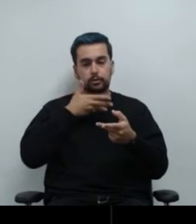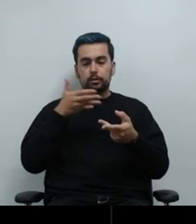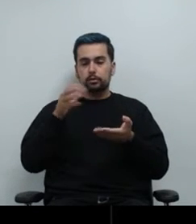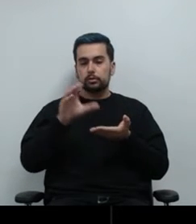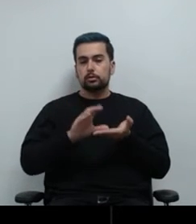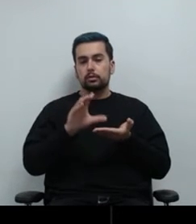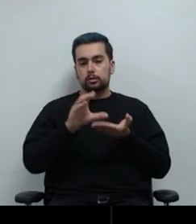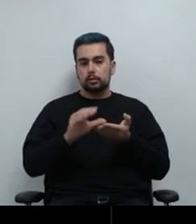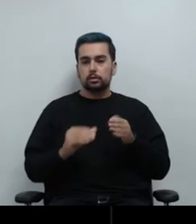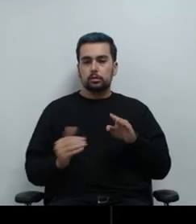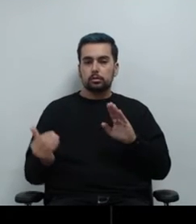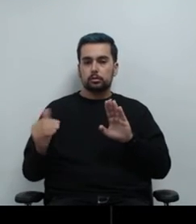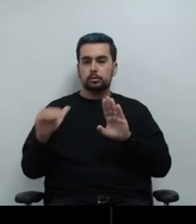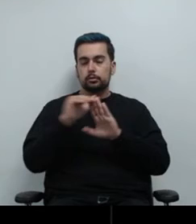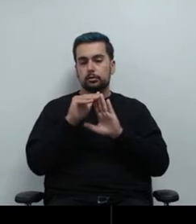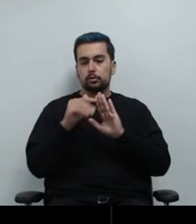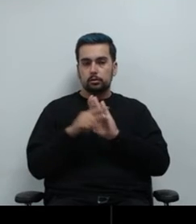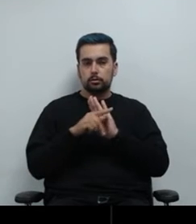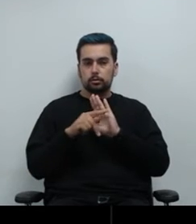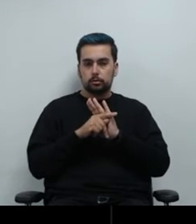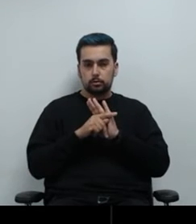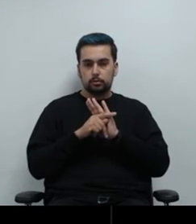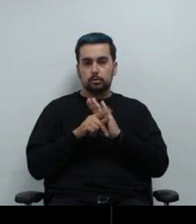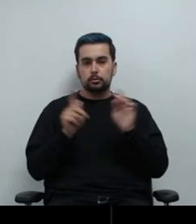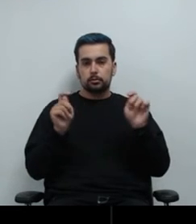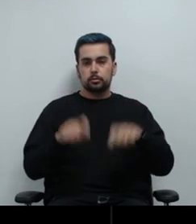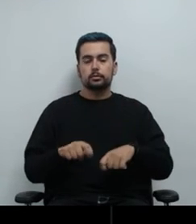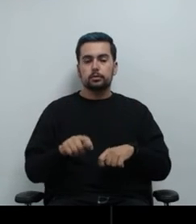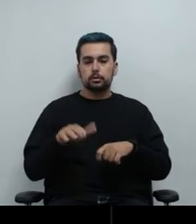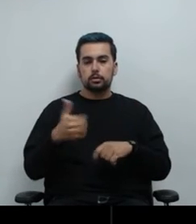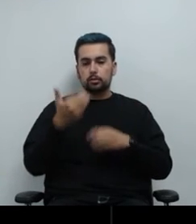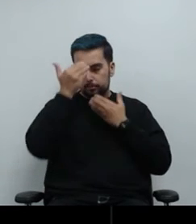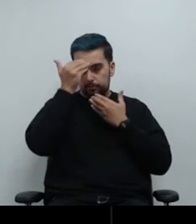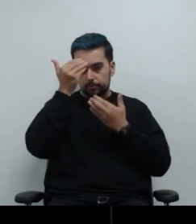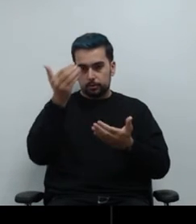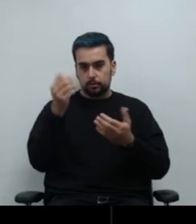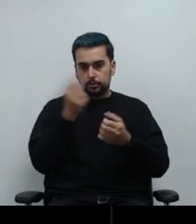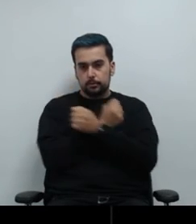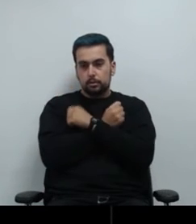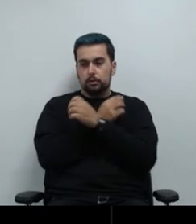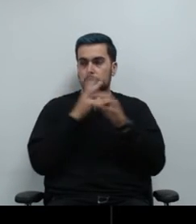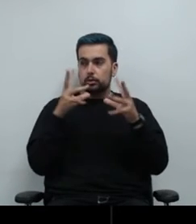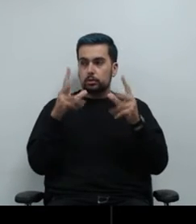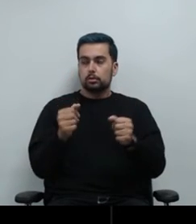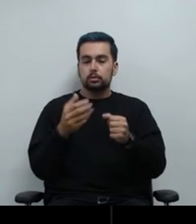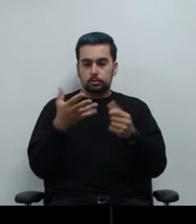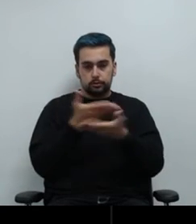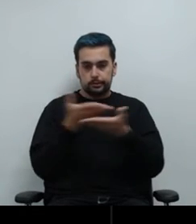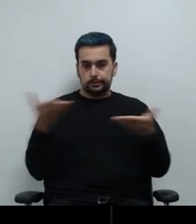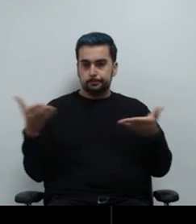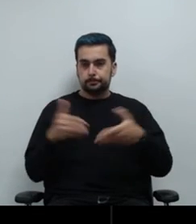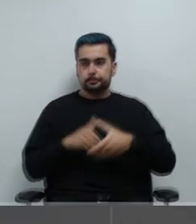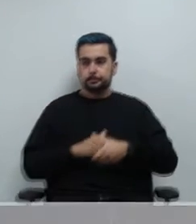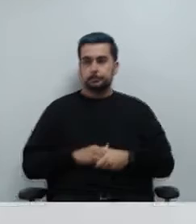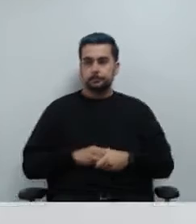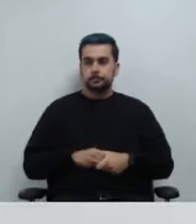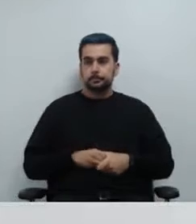Superior, que avaliem realmente com muito carinho essa possibilidade. Muito obrigado, um abraço a todos, todas e todos.